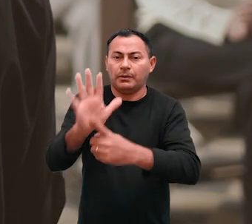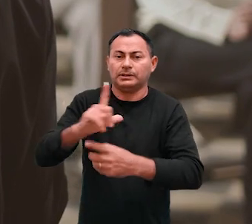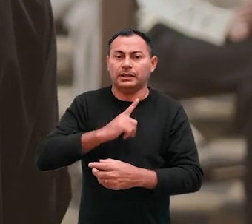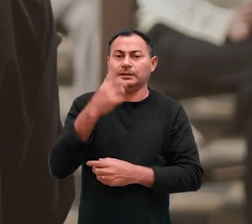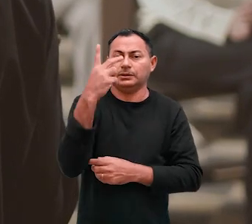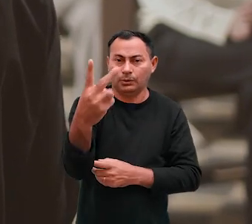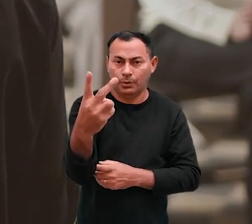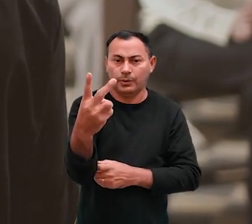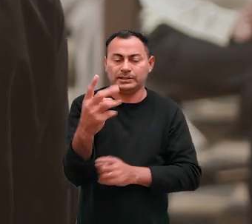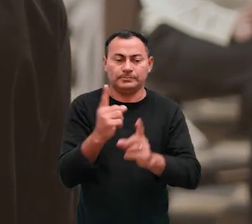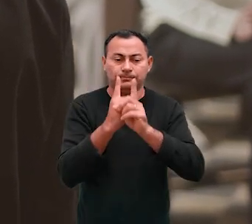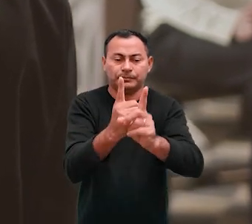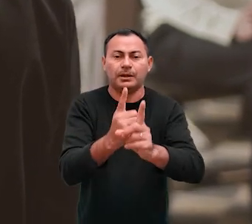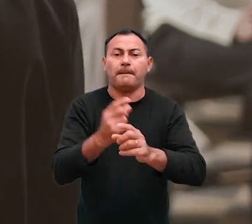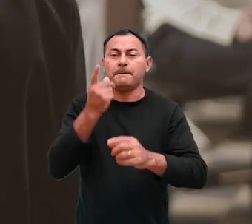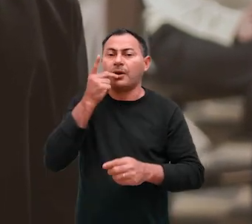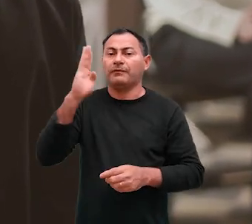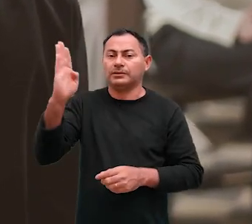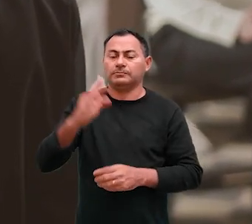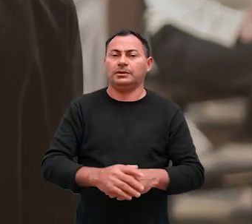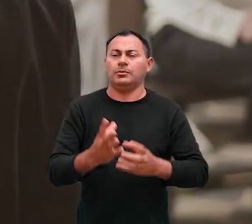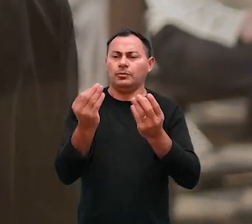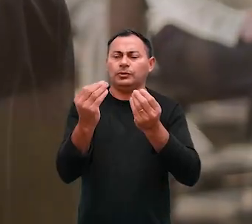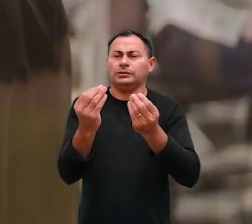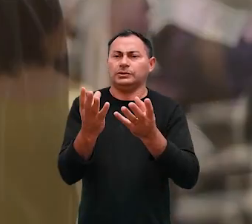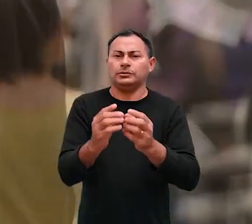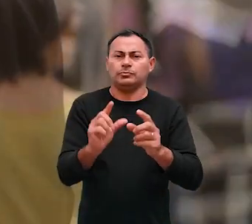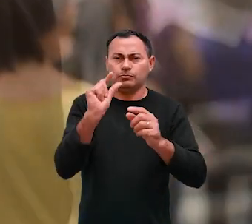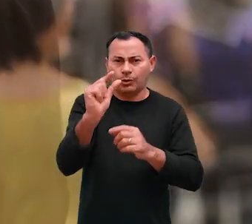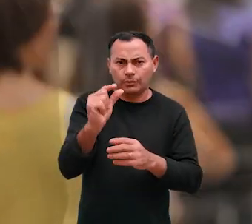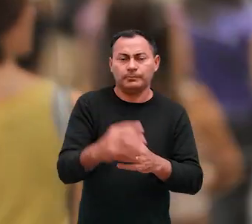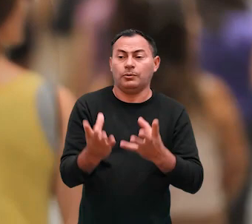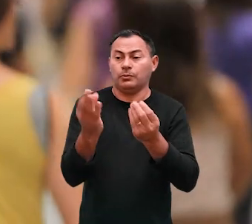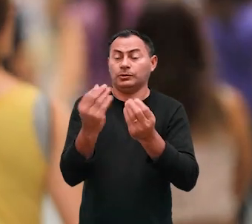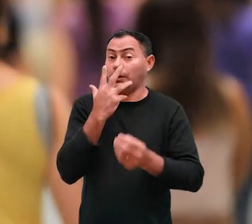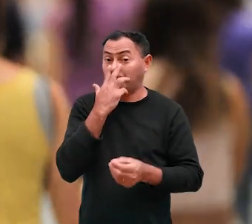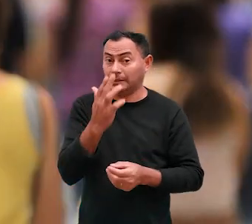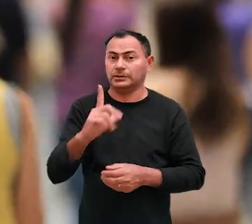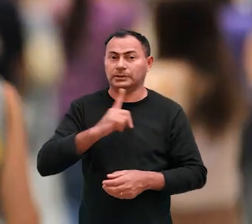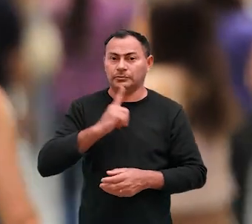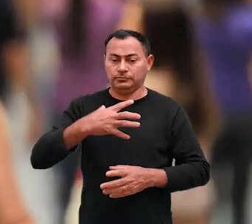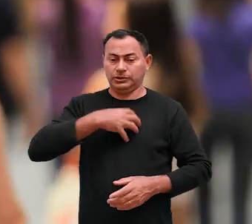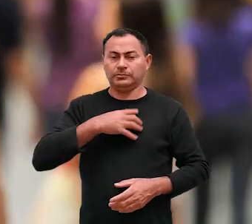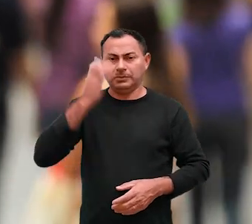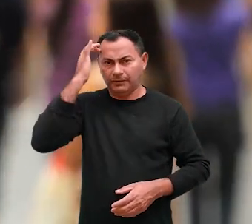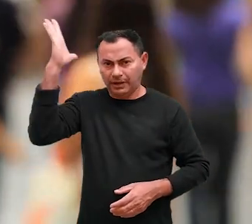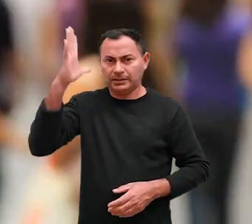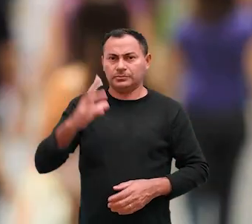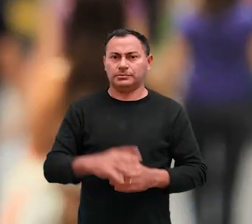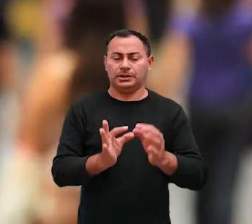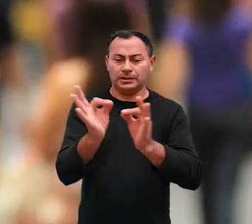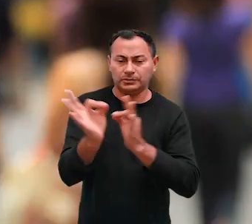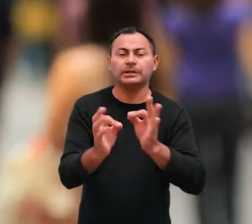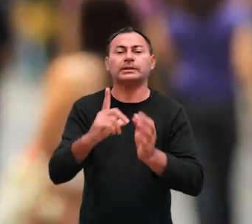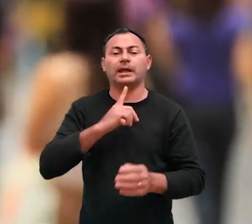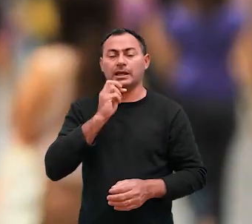que existem dois tipos de discípulos professos, os muitos e os poucos. Os muitos acham que existe um jeito fácil de ser